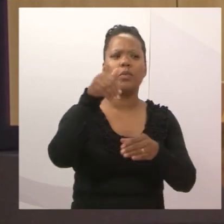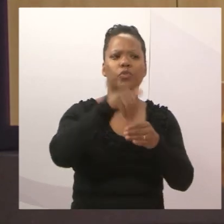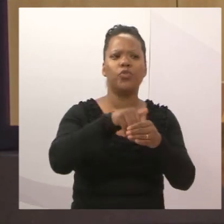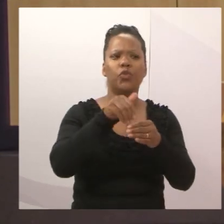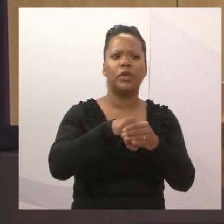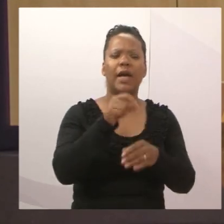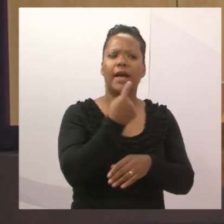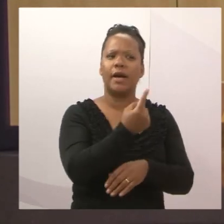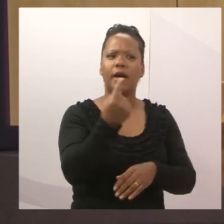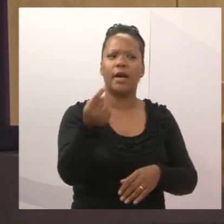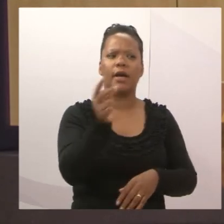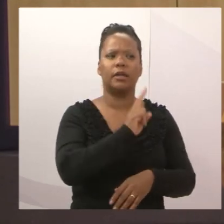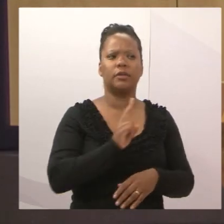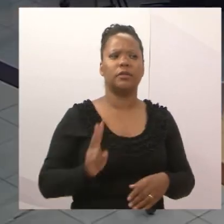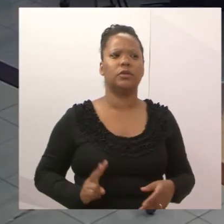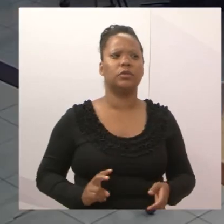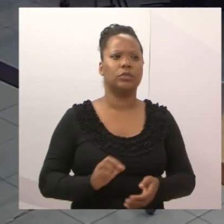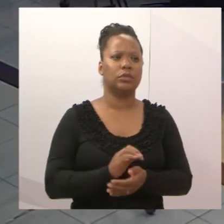regimental.